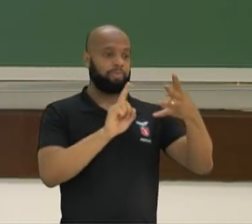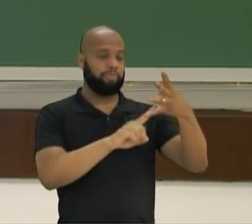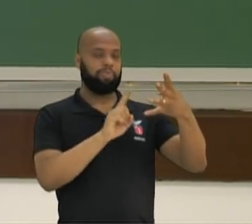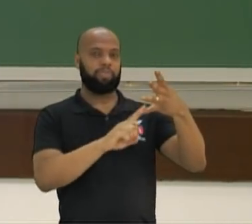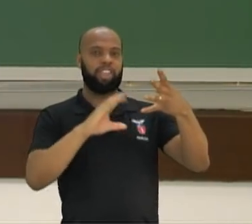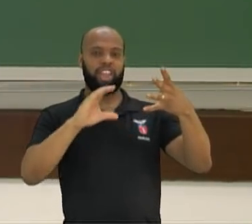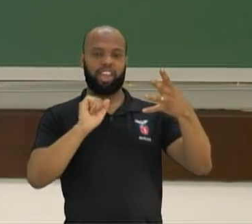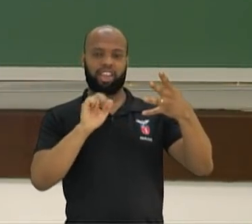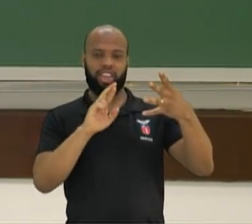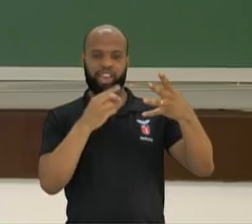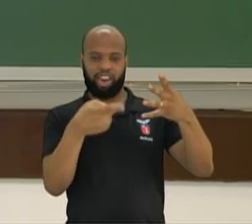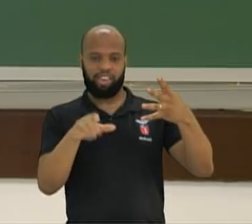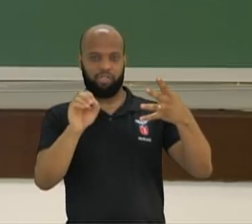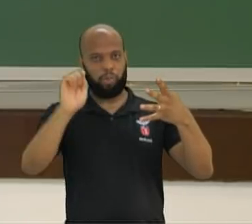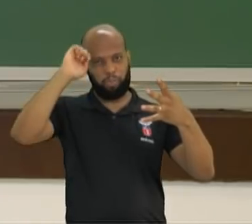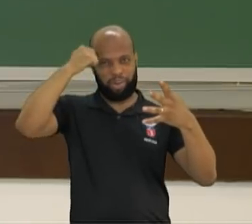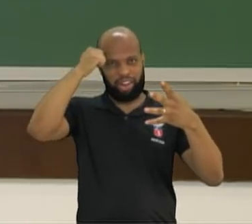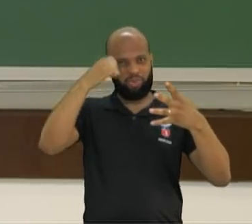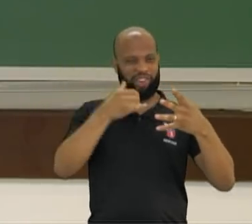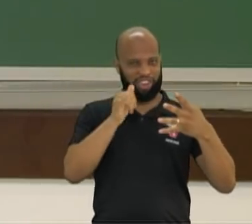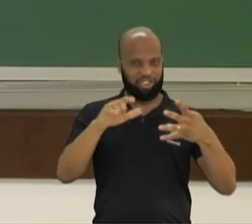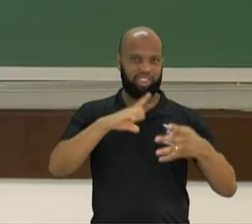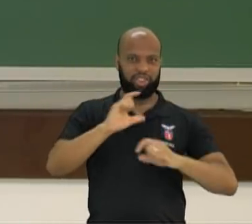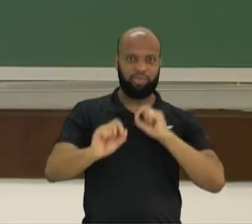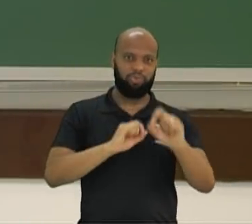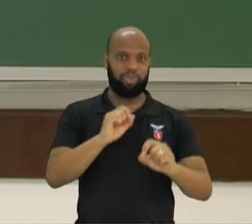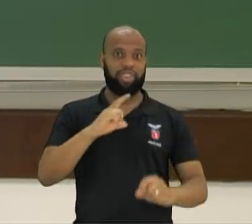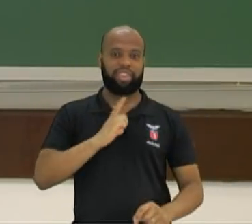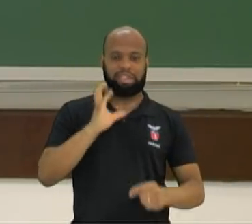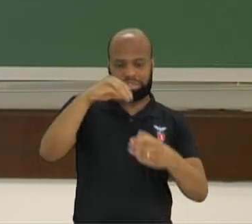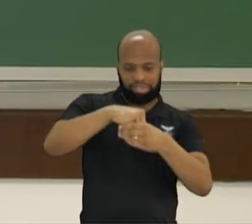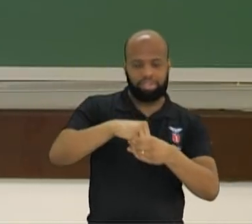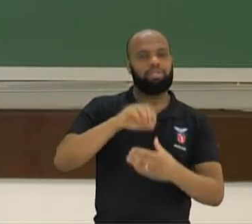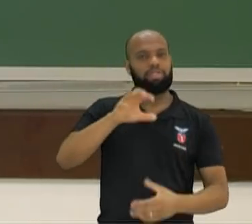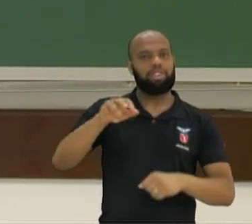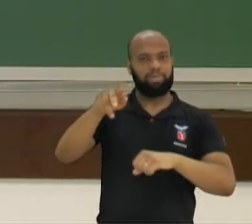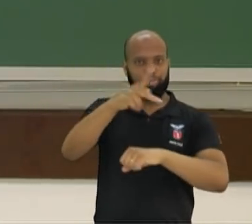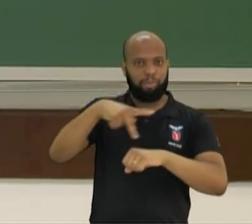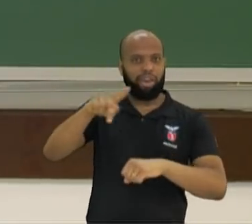carvão mineral. Lógico, devido à presença do carvão mineral,